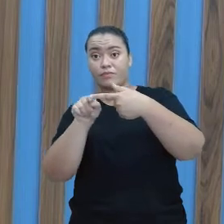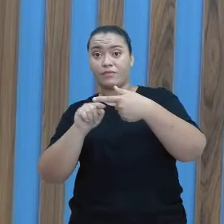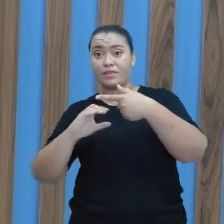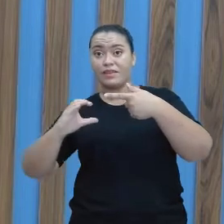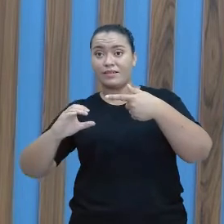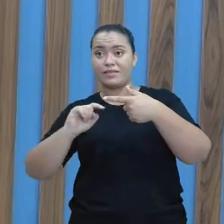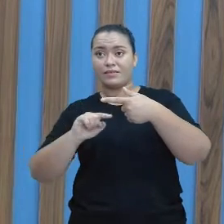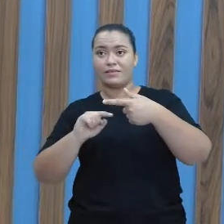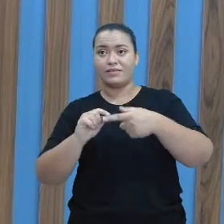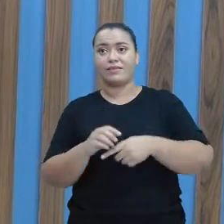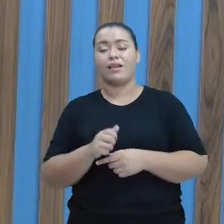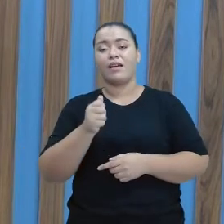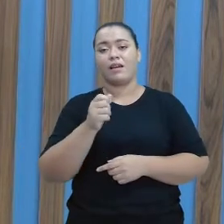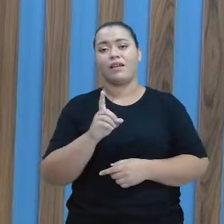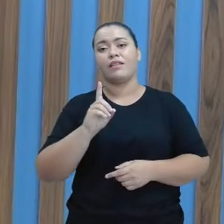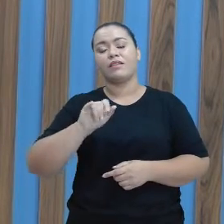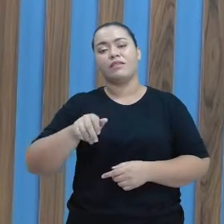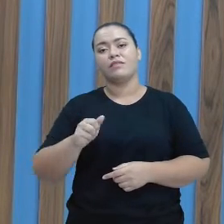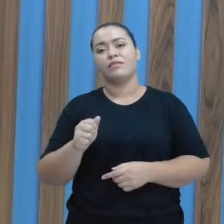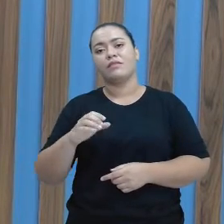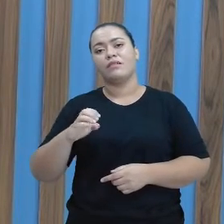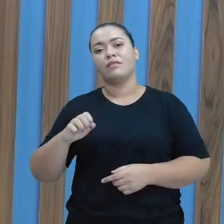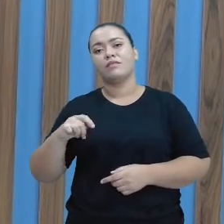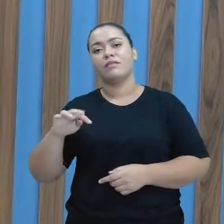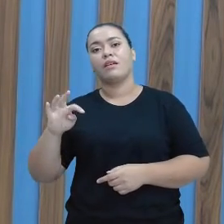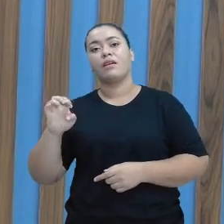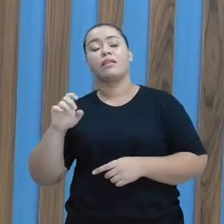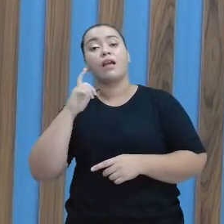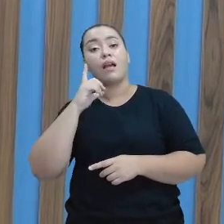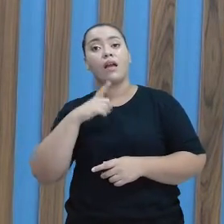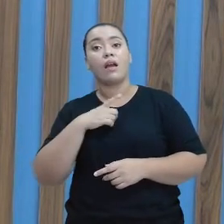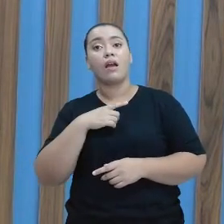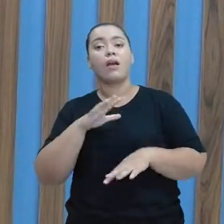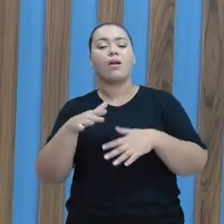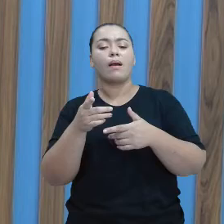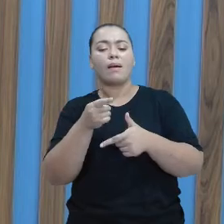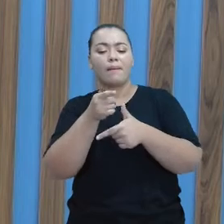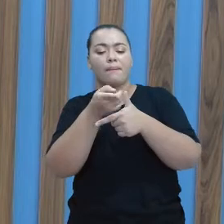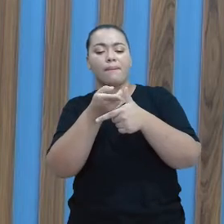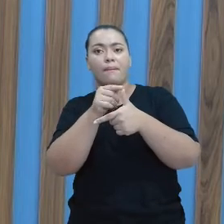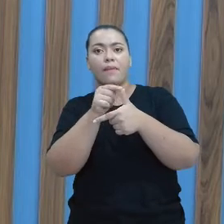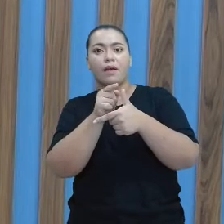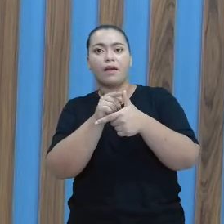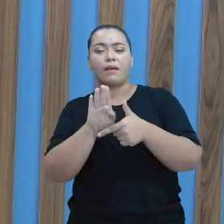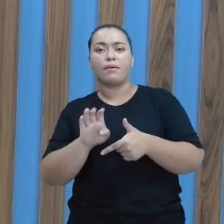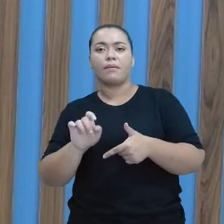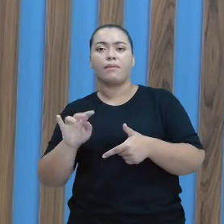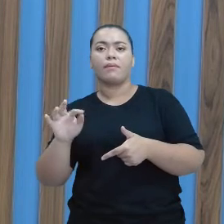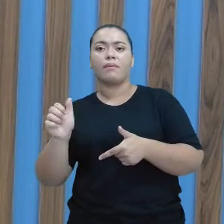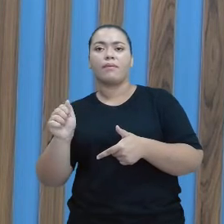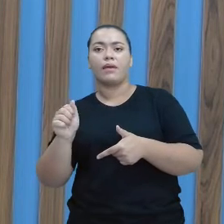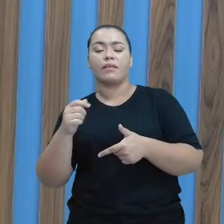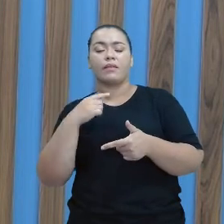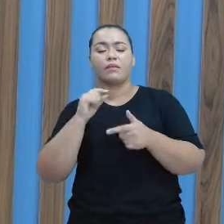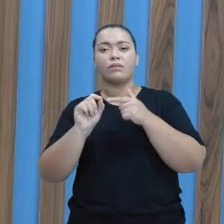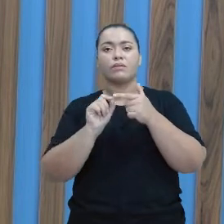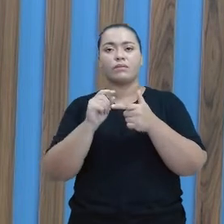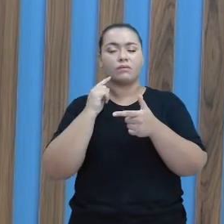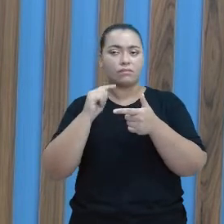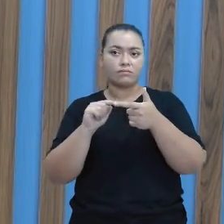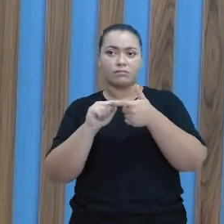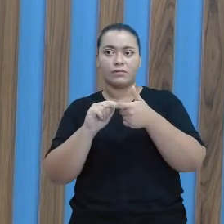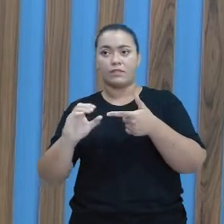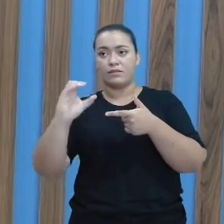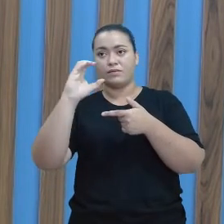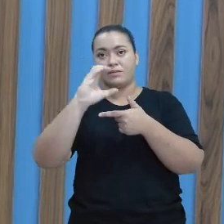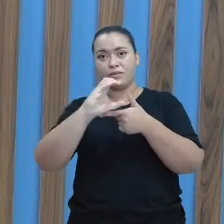C. Facinho de colocar, né? Já o ângulo beta tá aqui, ó. Então, o cateto oposto é o C e o cateto adjacente é